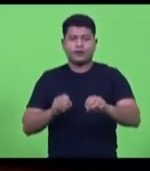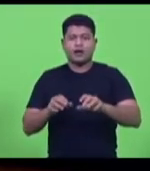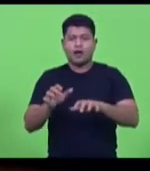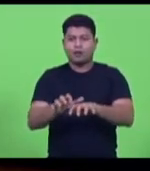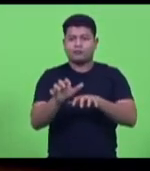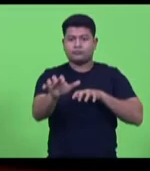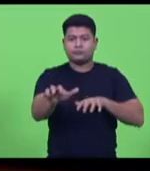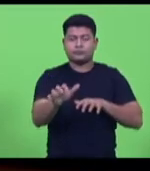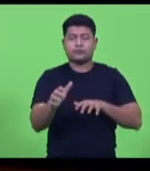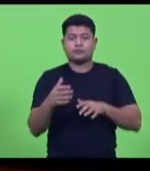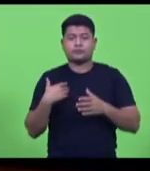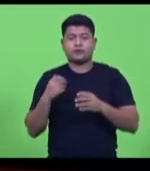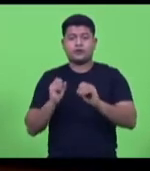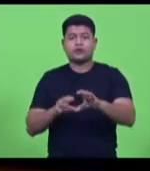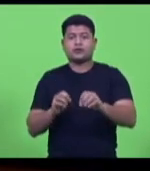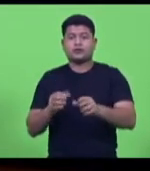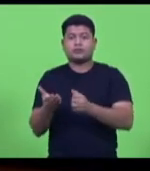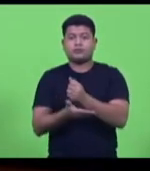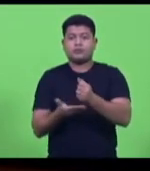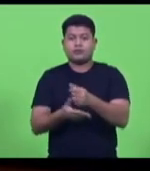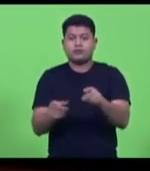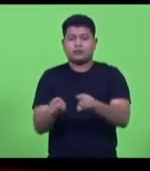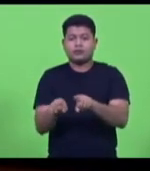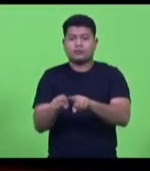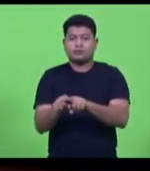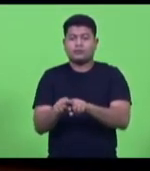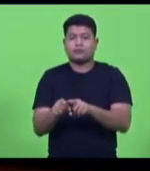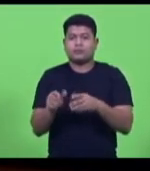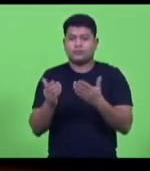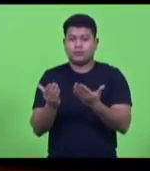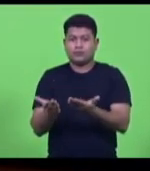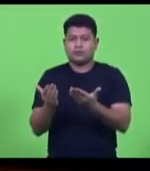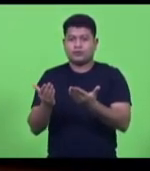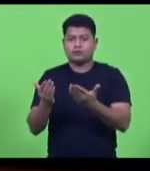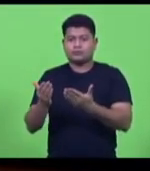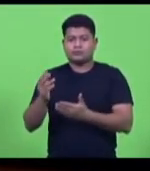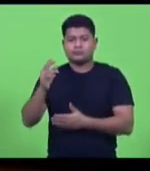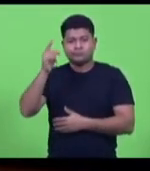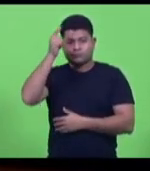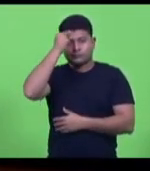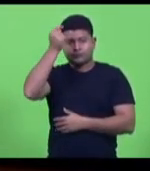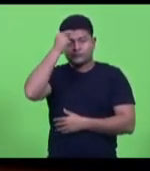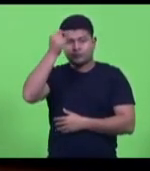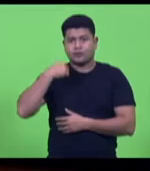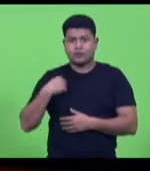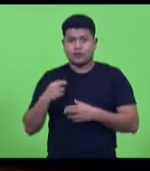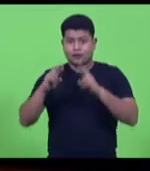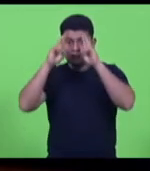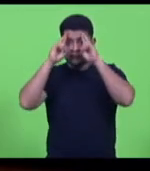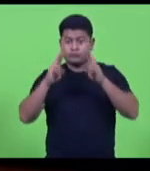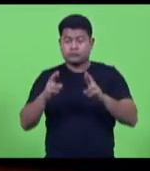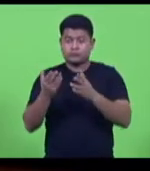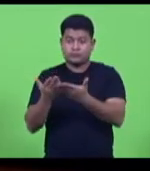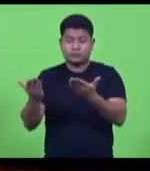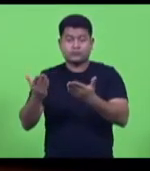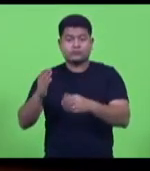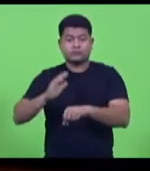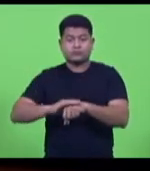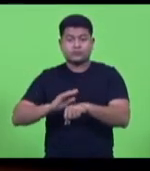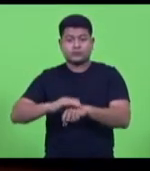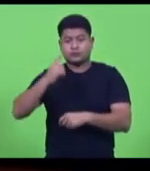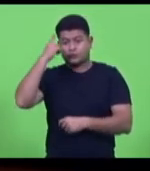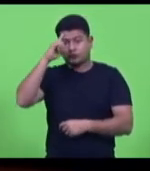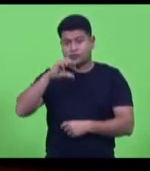ensinos básico e superior no Brasil. Ver a esse respeito o despacho por ele realizado em 9